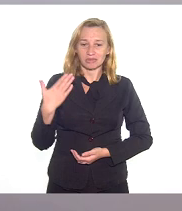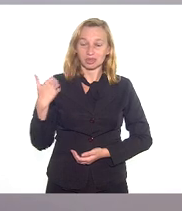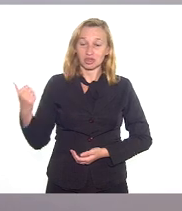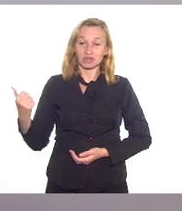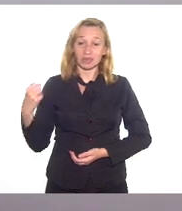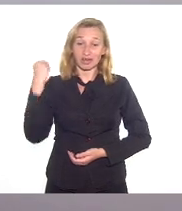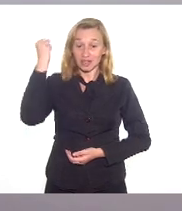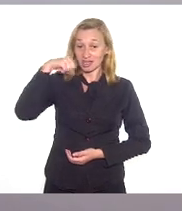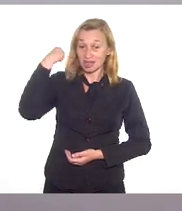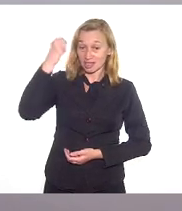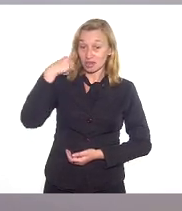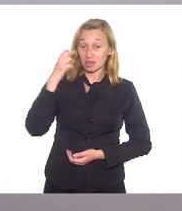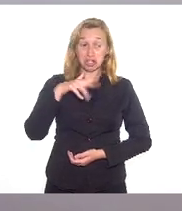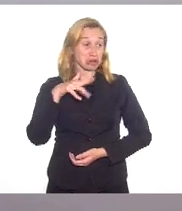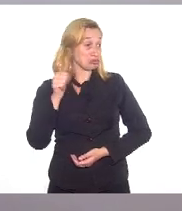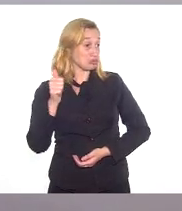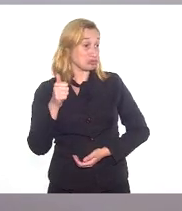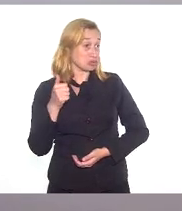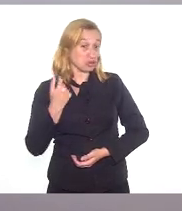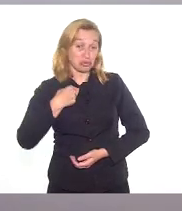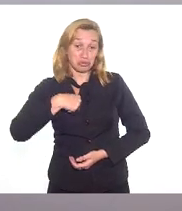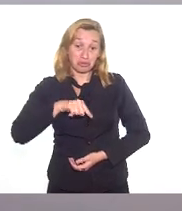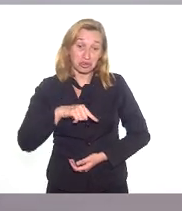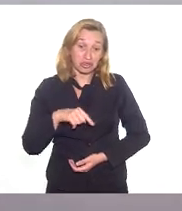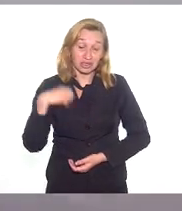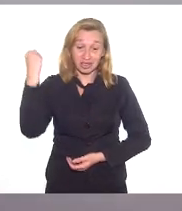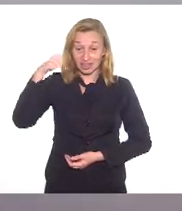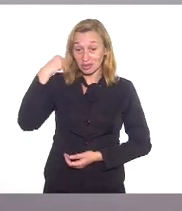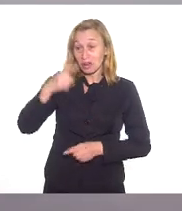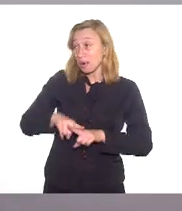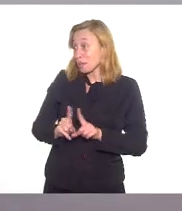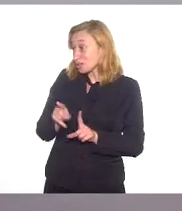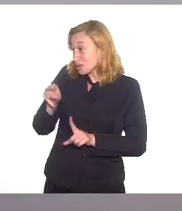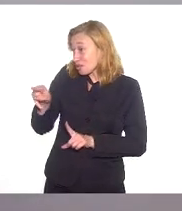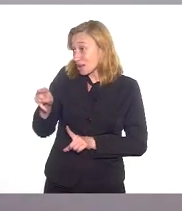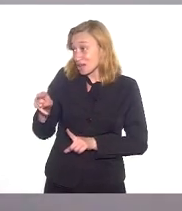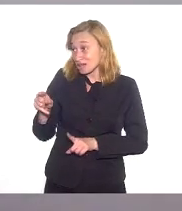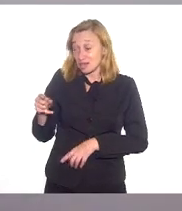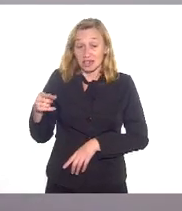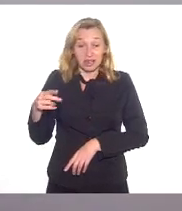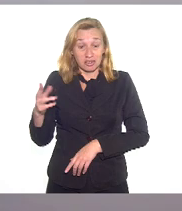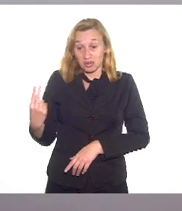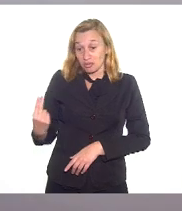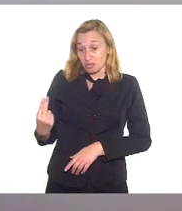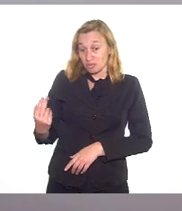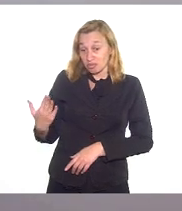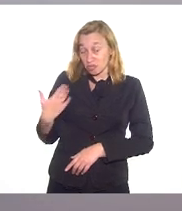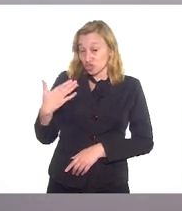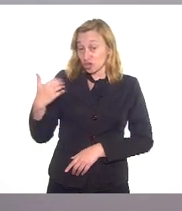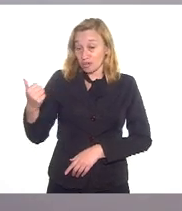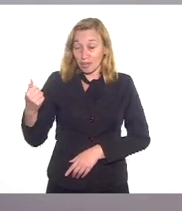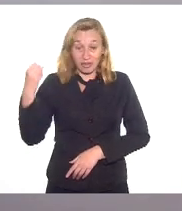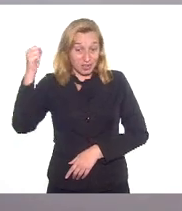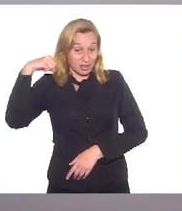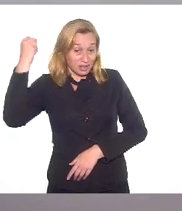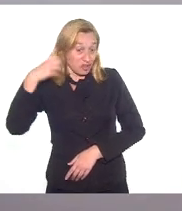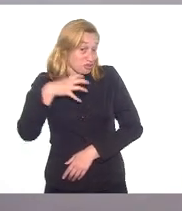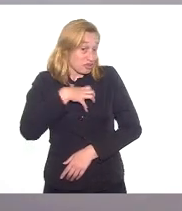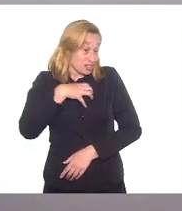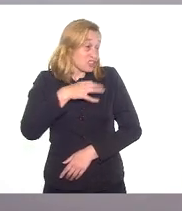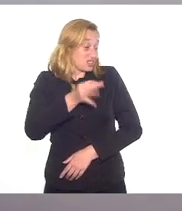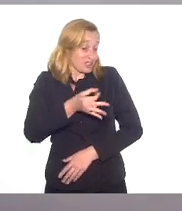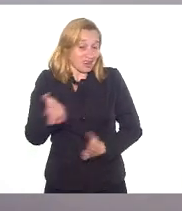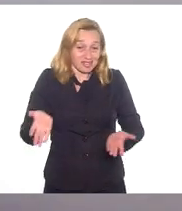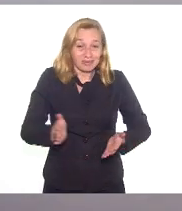senador. Eu nunca tive voto de senador, mas como ele falava isto, então eu me sentia senador de fato.